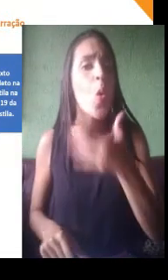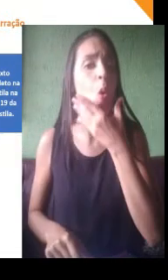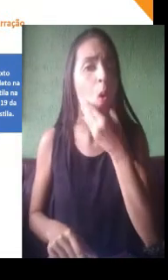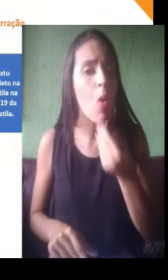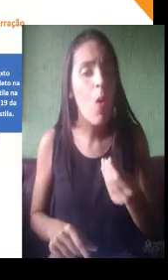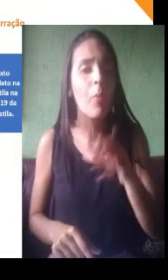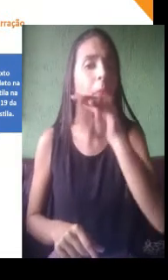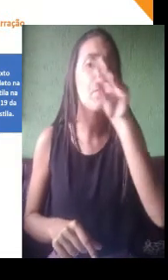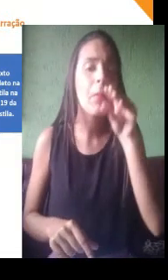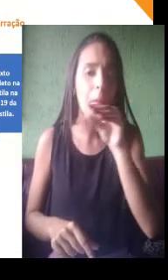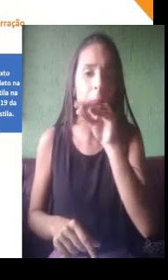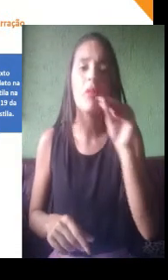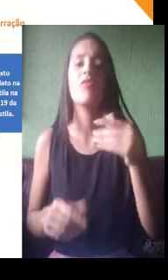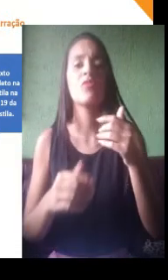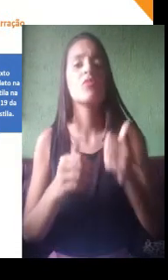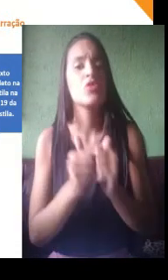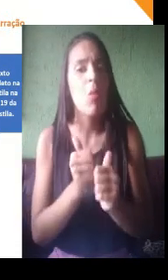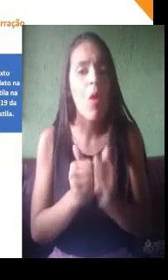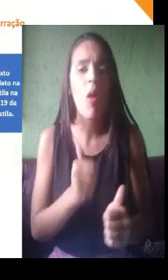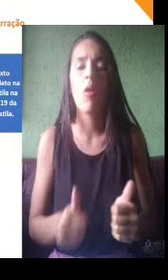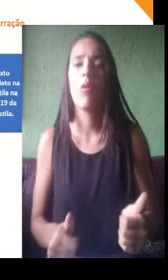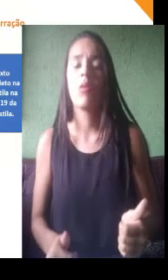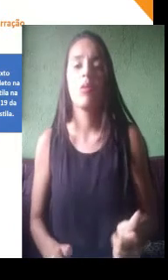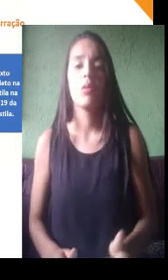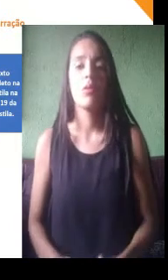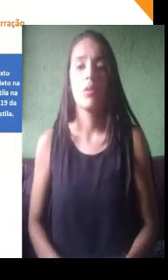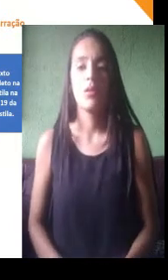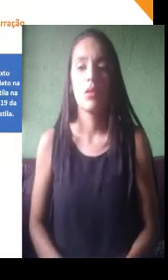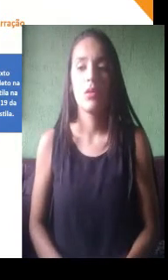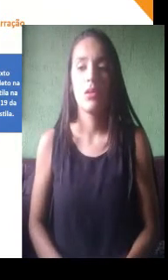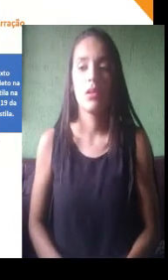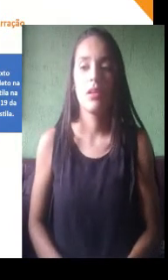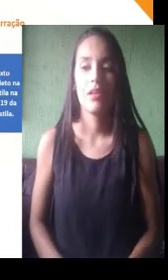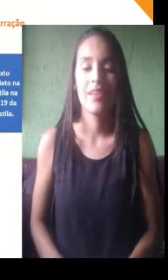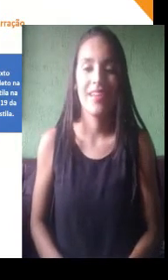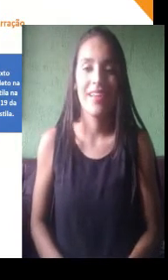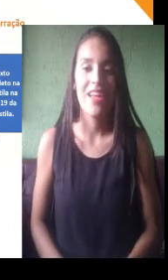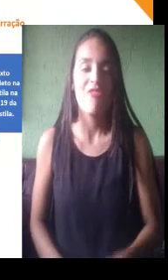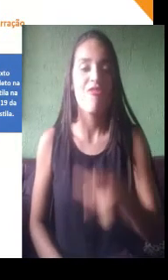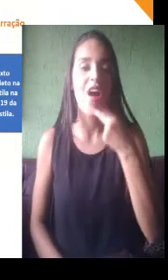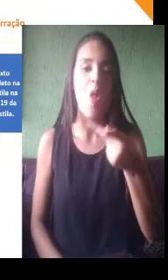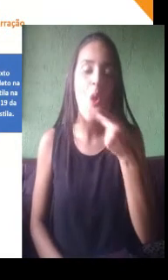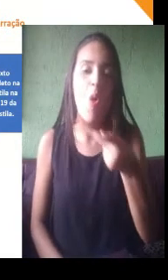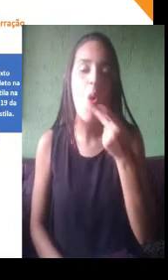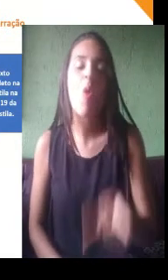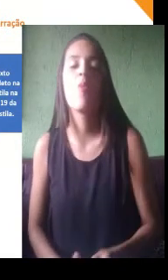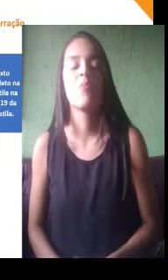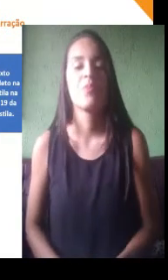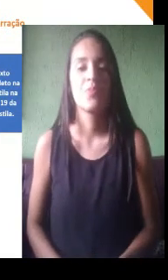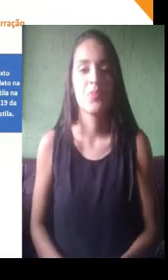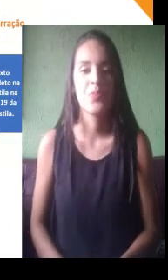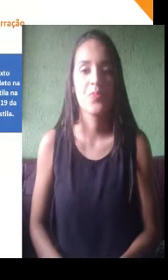Acho que a implicância com Galvão vem em grande parte do fato de ele estar numa emissora poderosa. Não seríamos